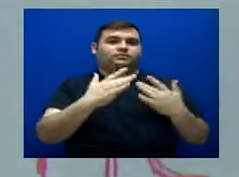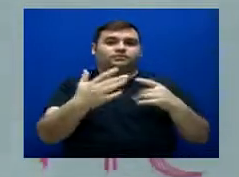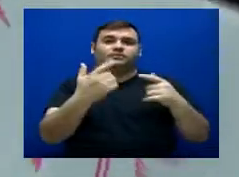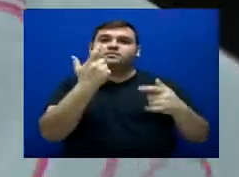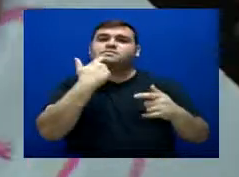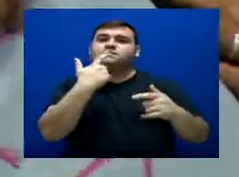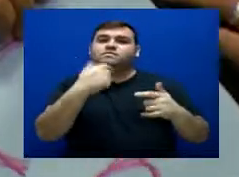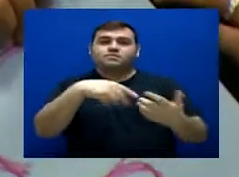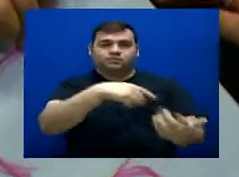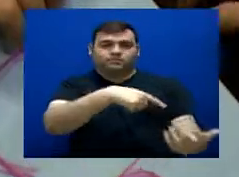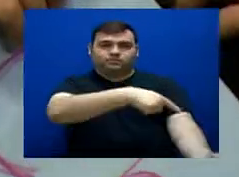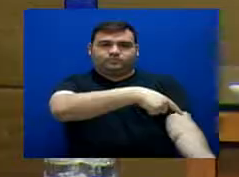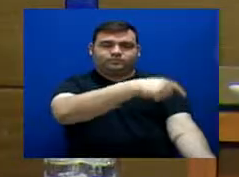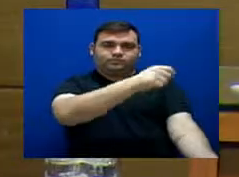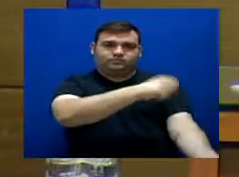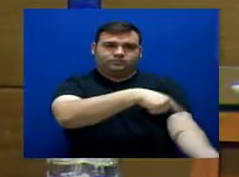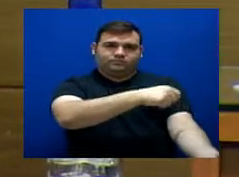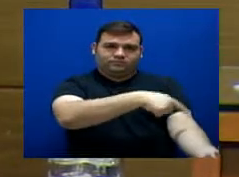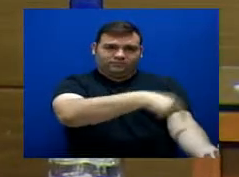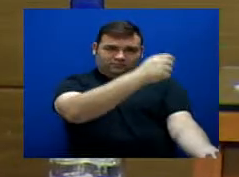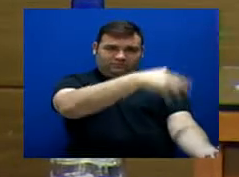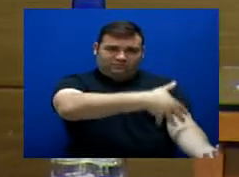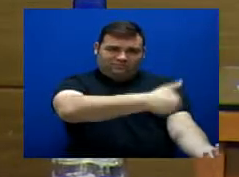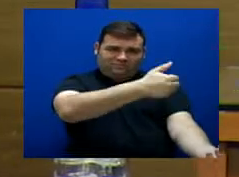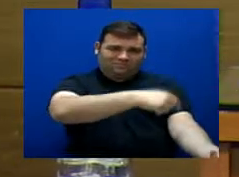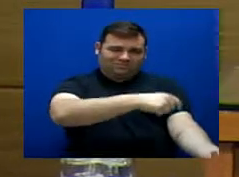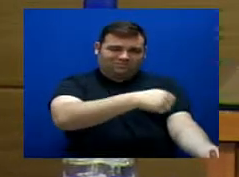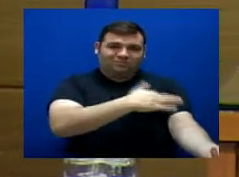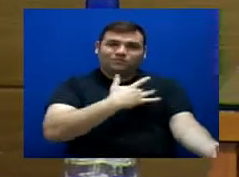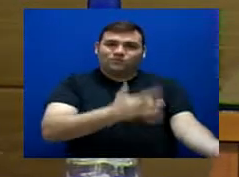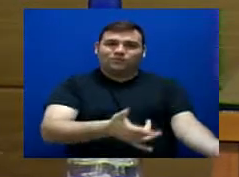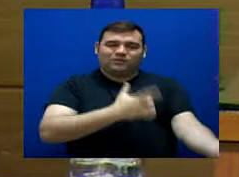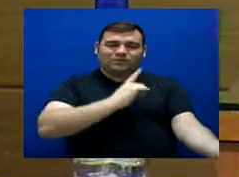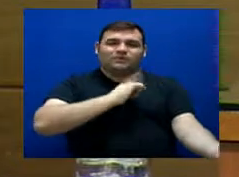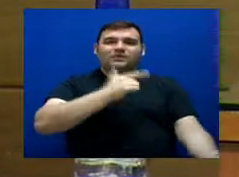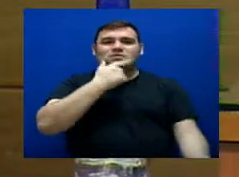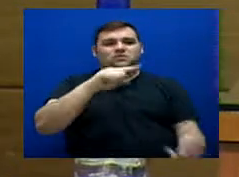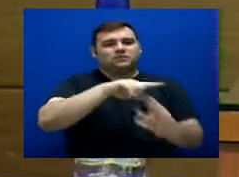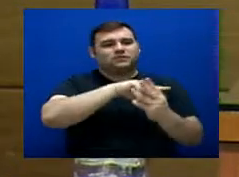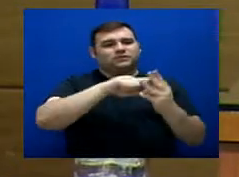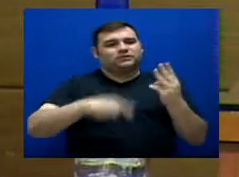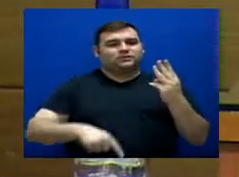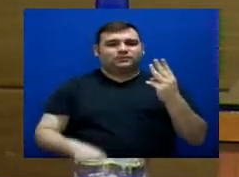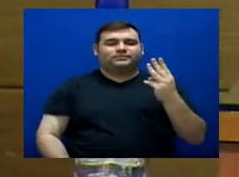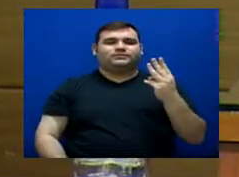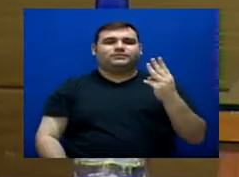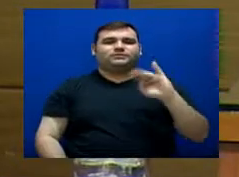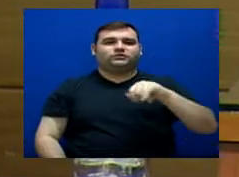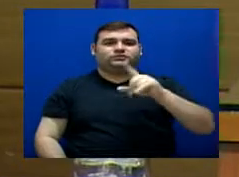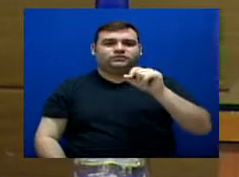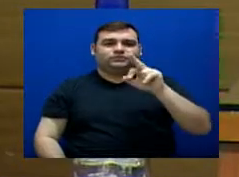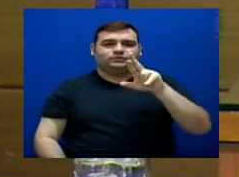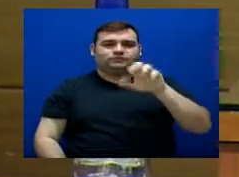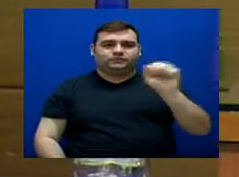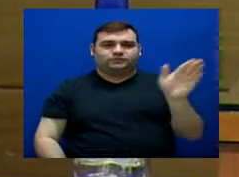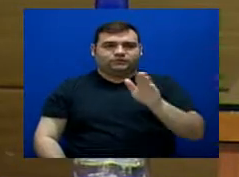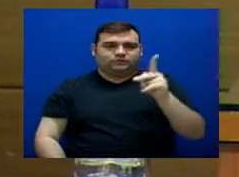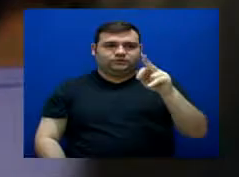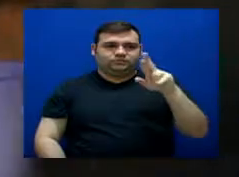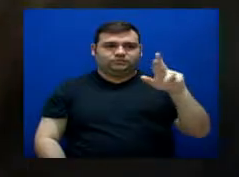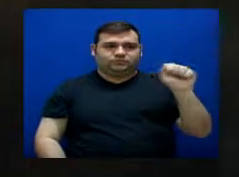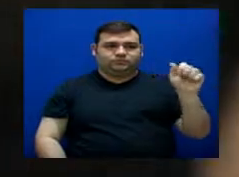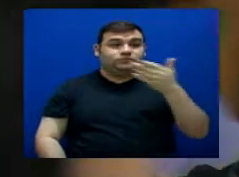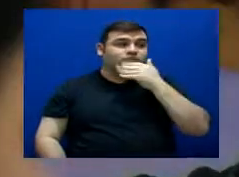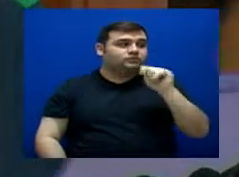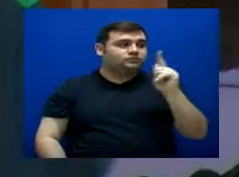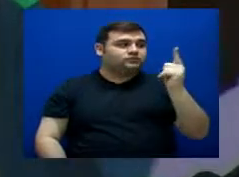sangue. Bombeiros civis, o J. Oliveira, o Parreira e o Golias, e são três bombeiros que estão aqui no nosso plenário. Eles estão